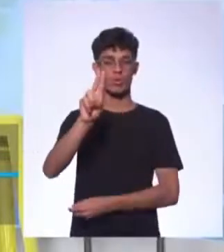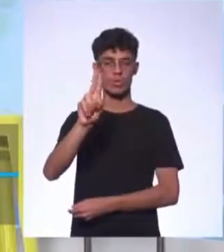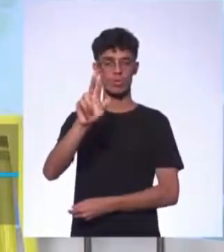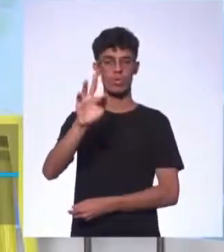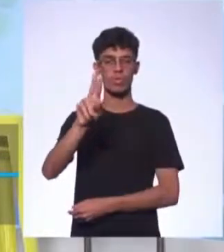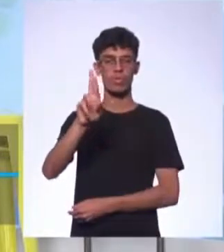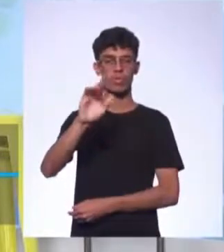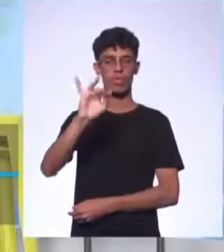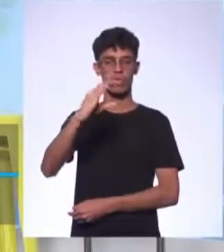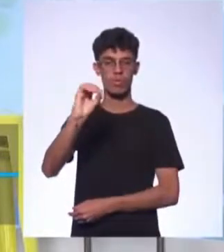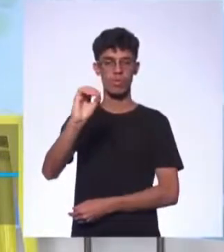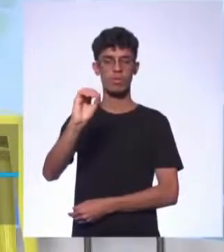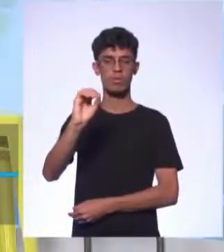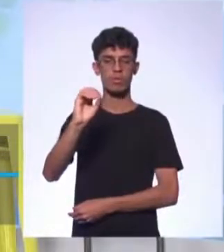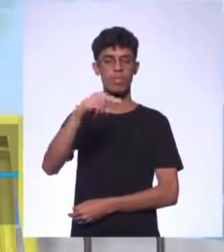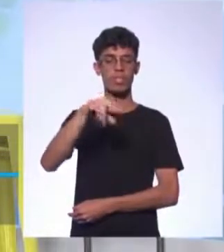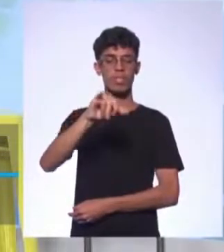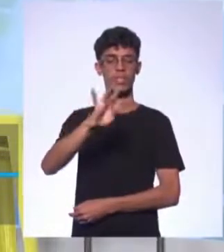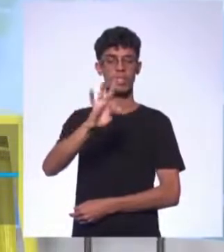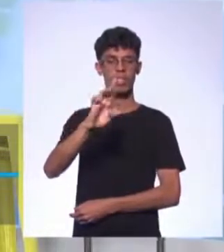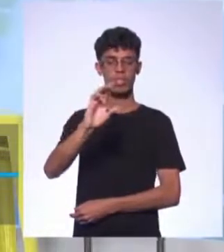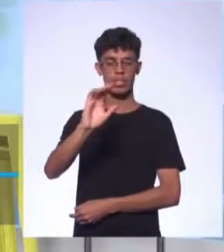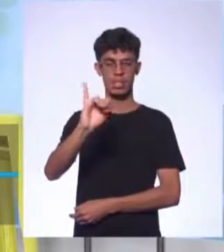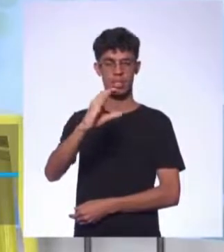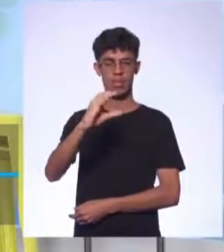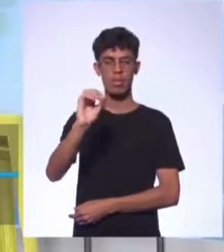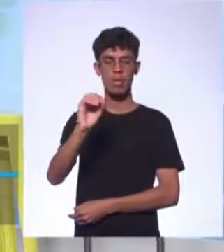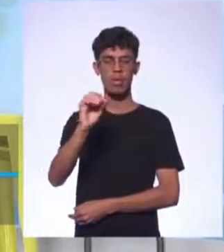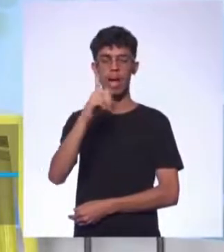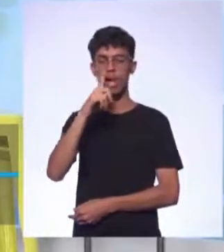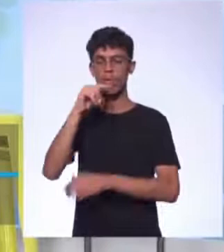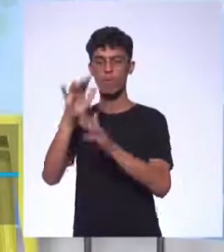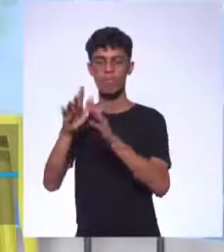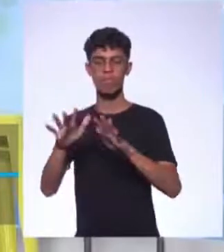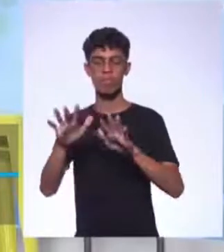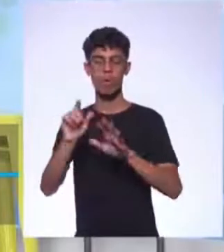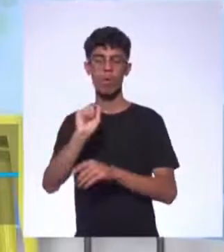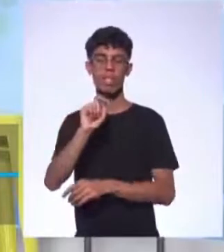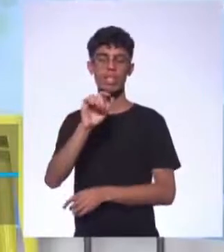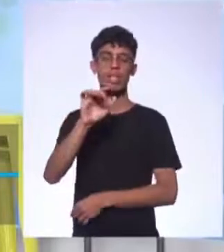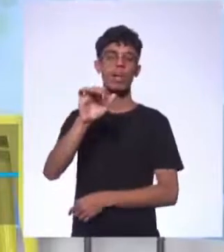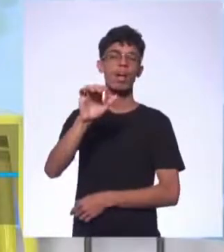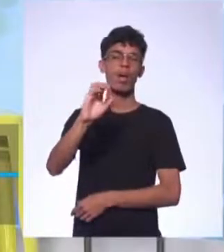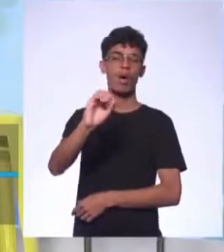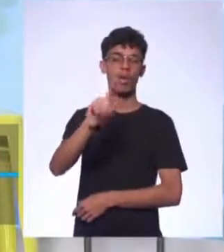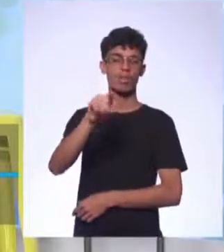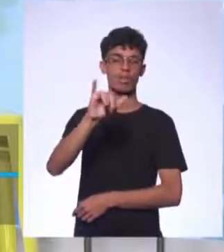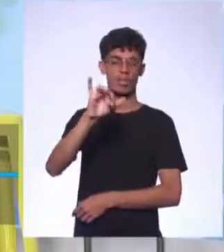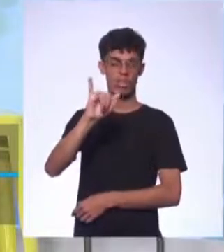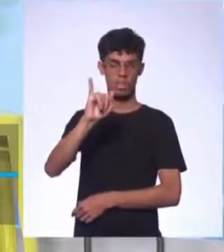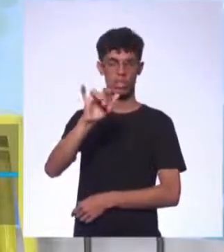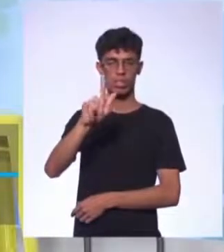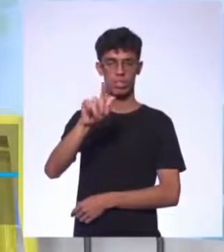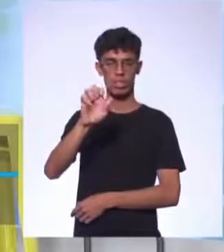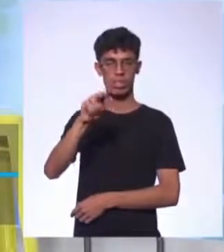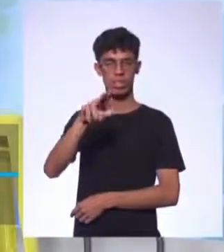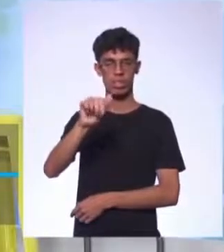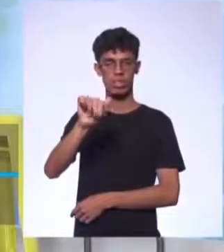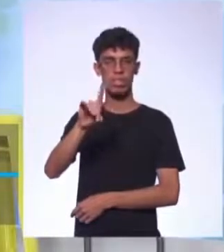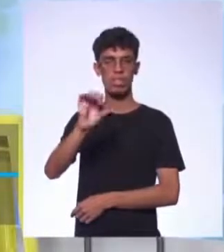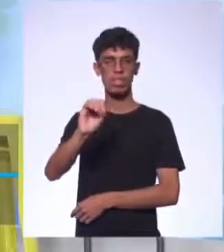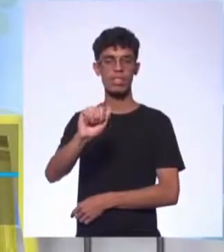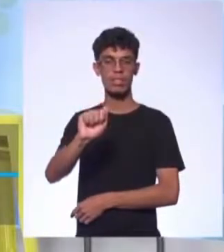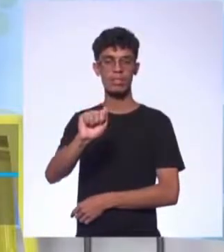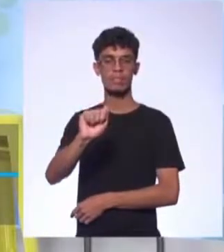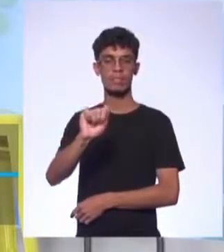a água oxigenada que nós temos aí, né? Esses sais aqui que são